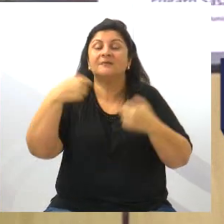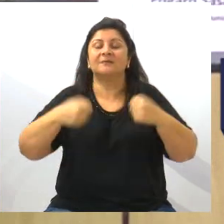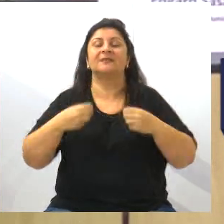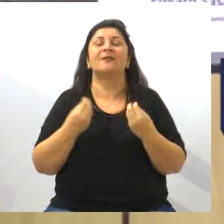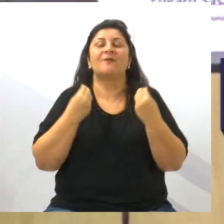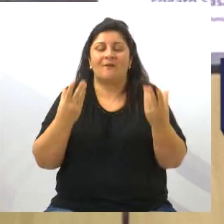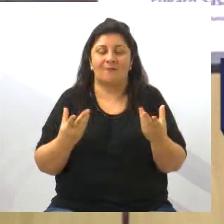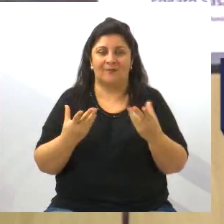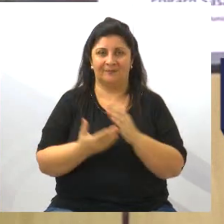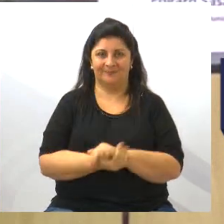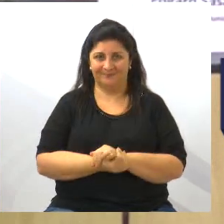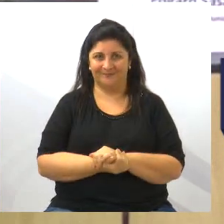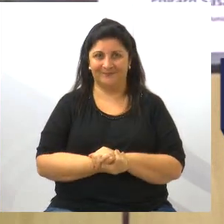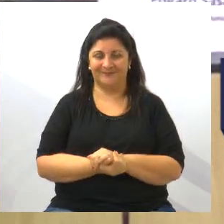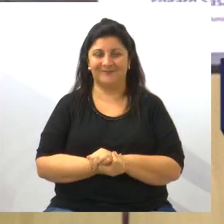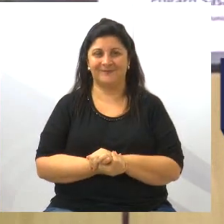caminhe.